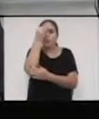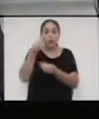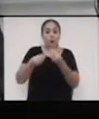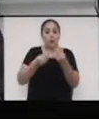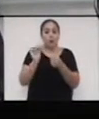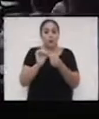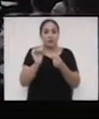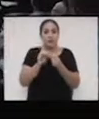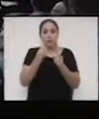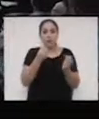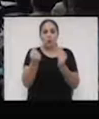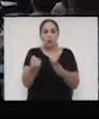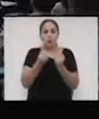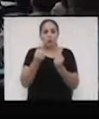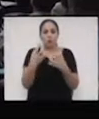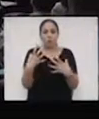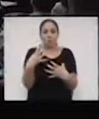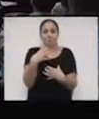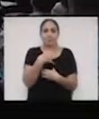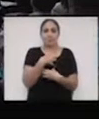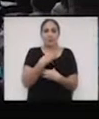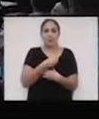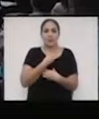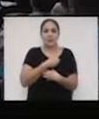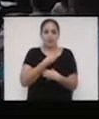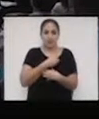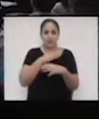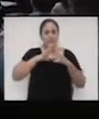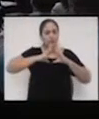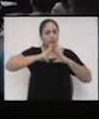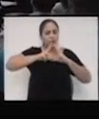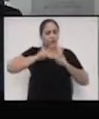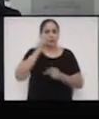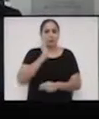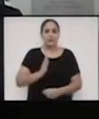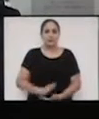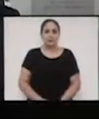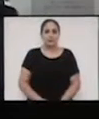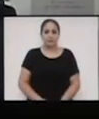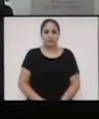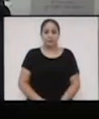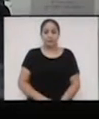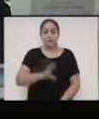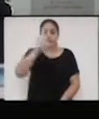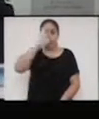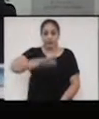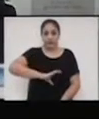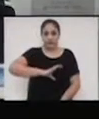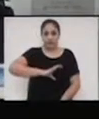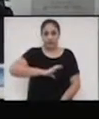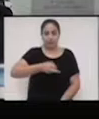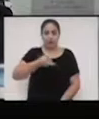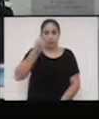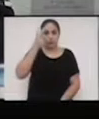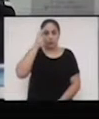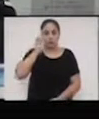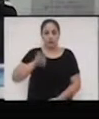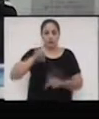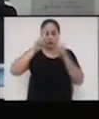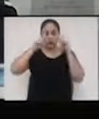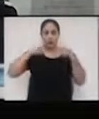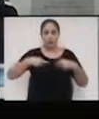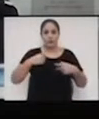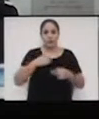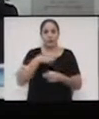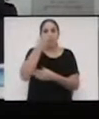compreender a medida que vai impactar na vida de todos os brasileiros. Comissão de Cidadania, Cultura e Direitos Humanos,